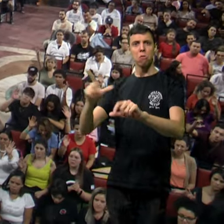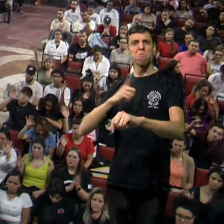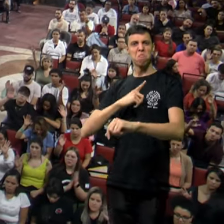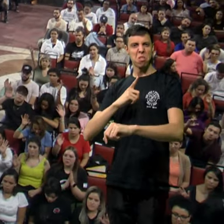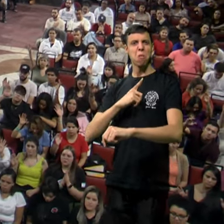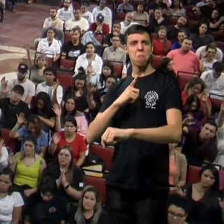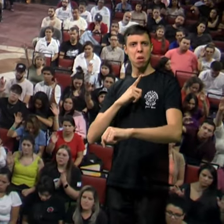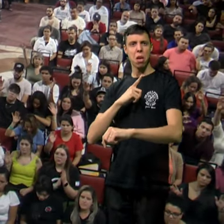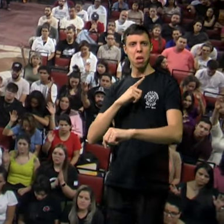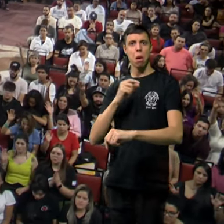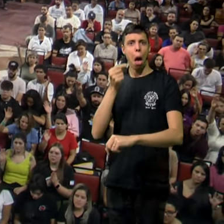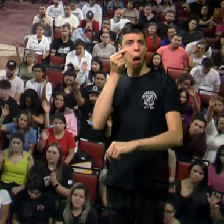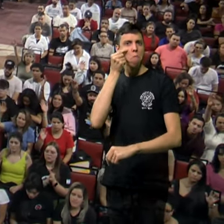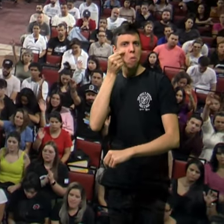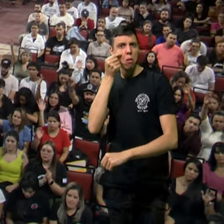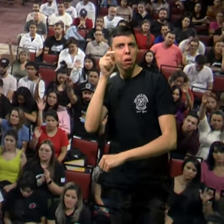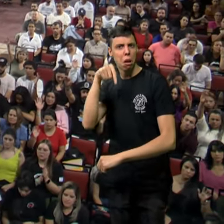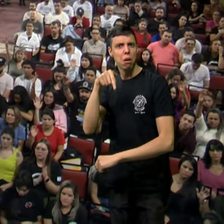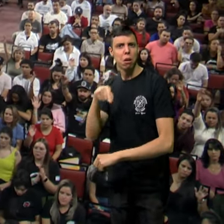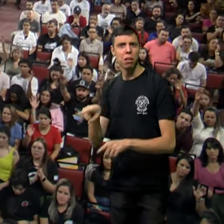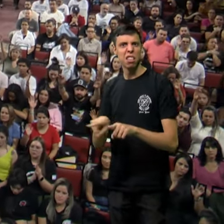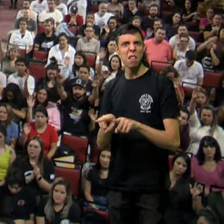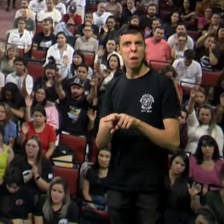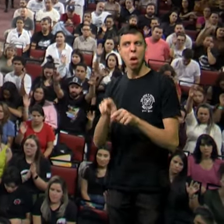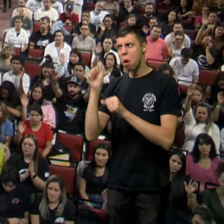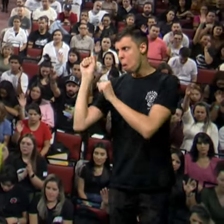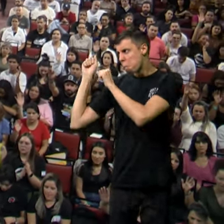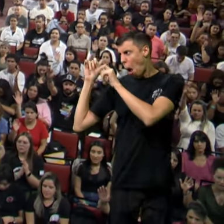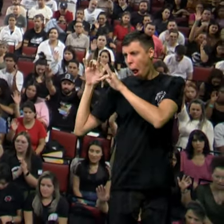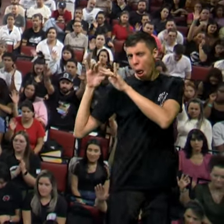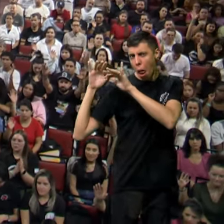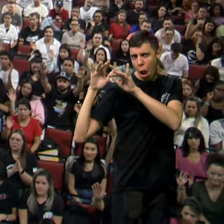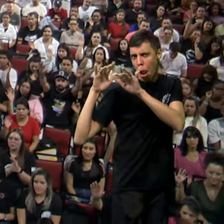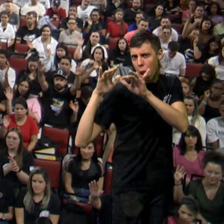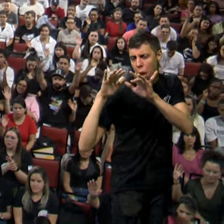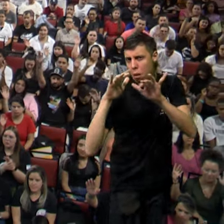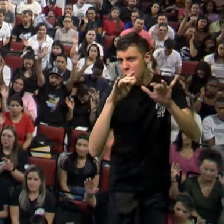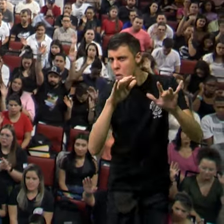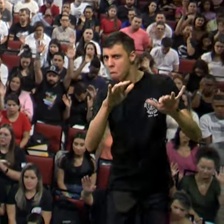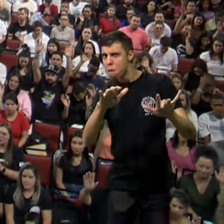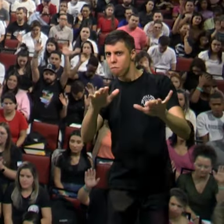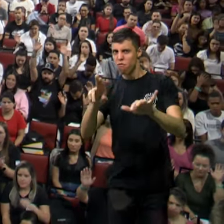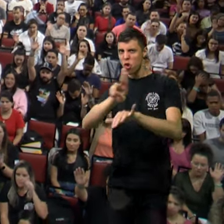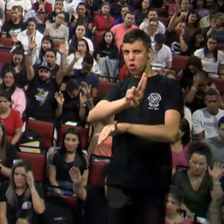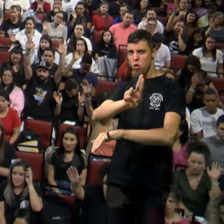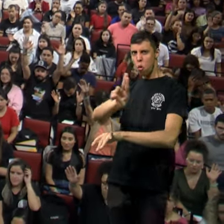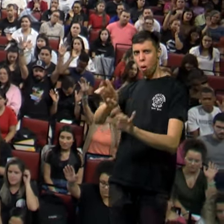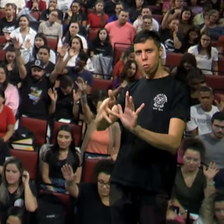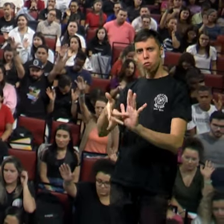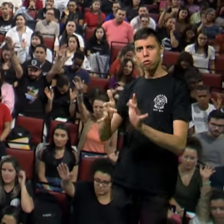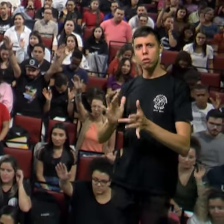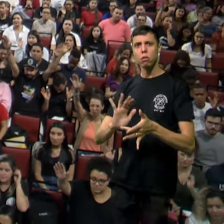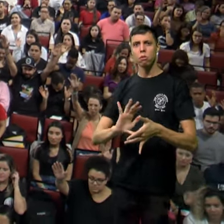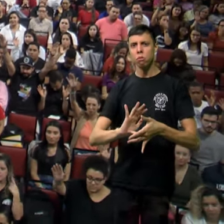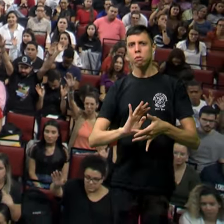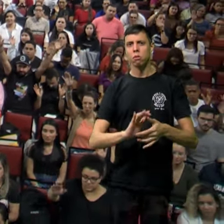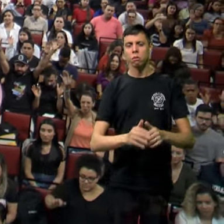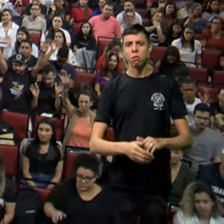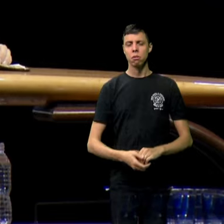e a mesma unção se propague e multiplique, pelo nome do nosso Senhor Jesus Cristo.